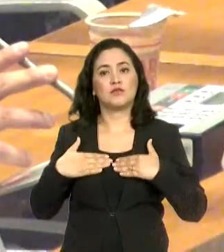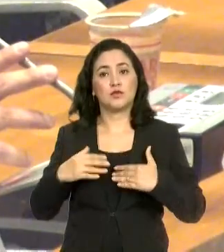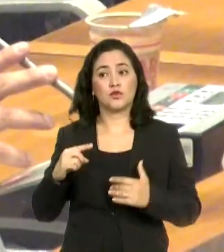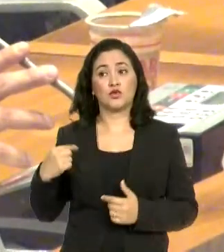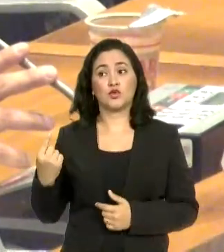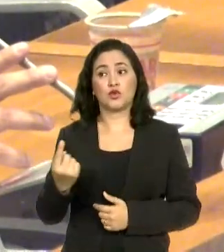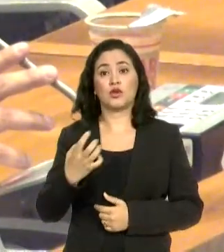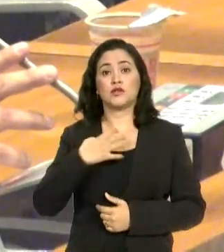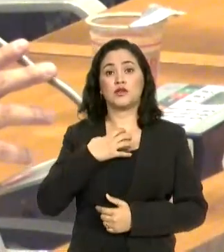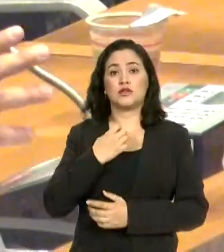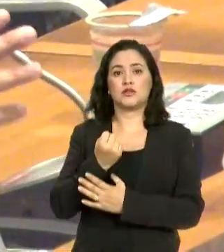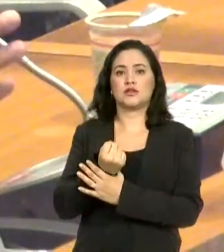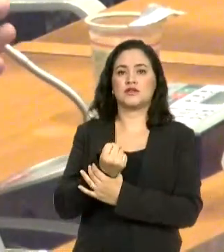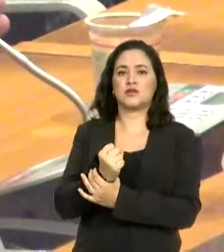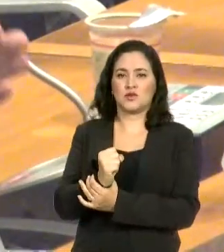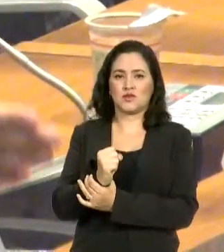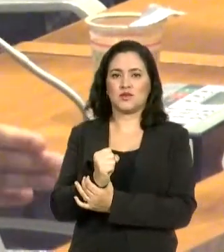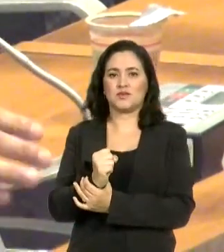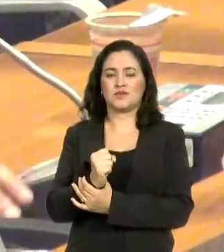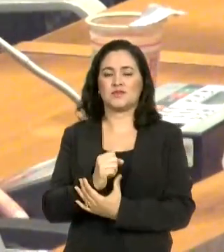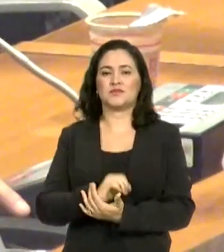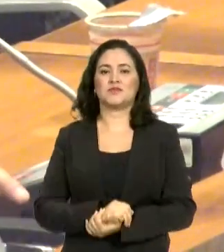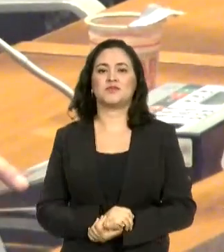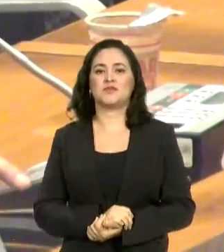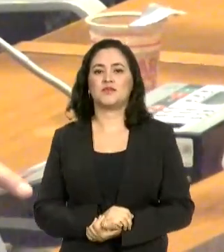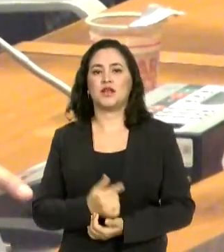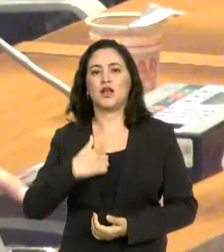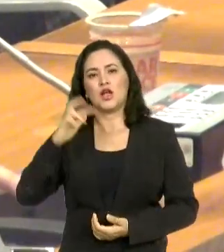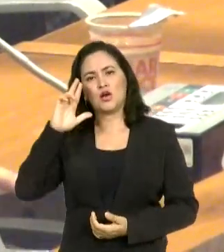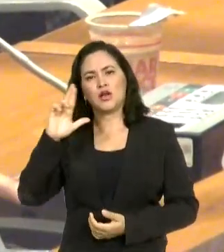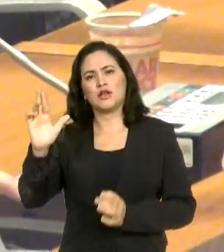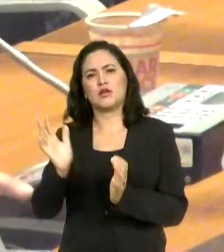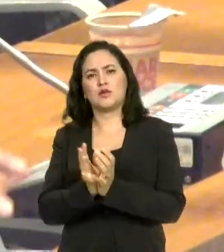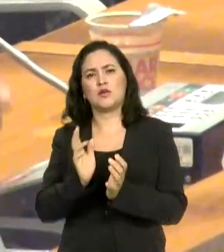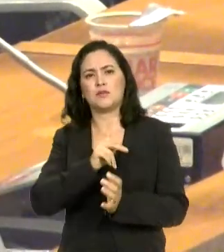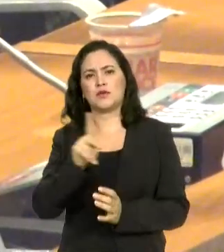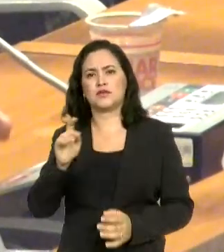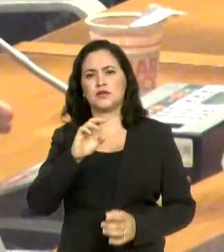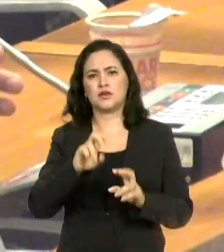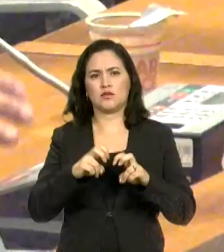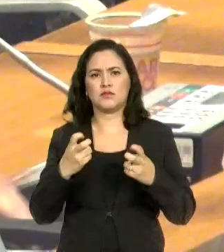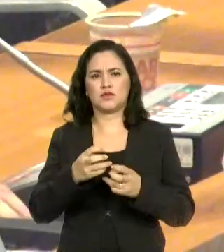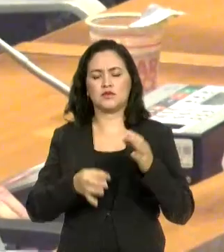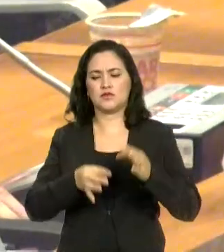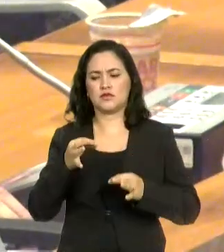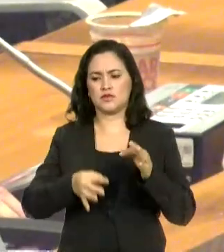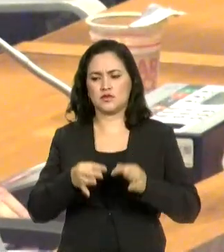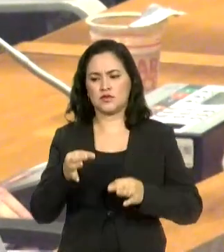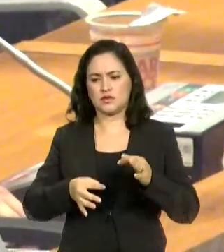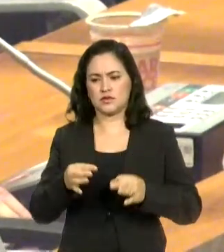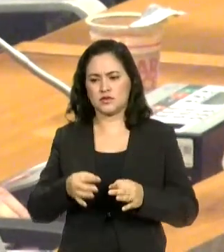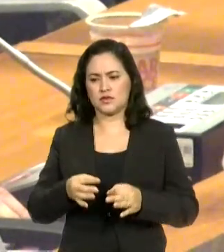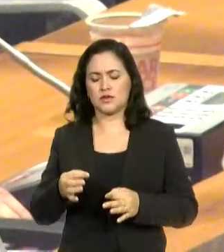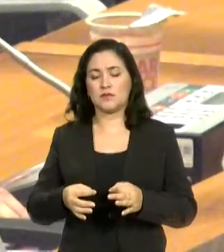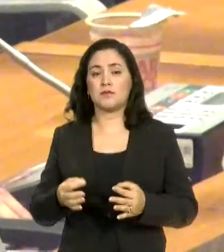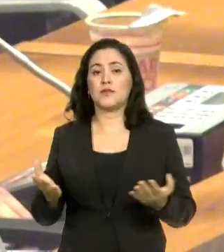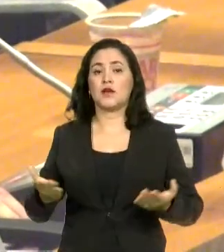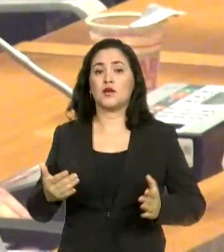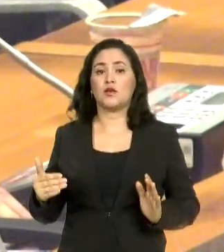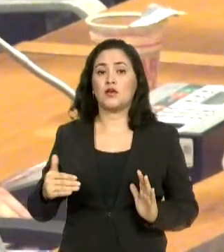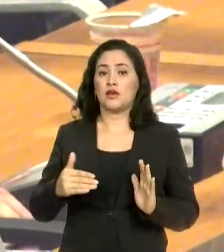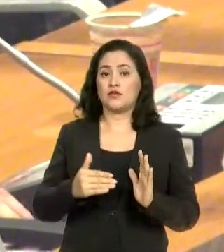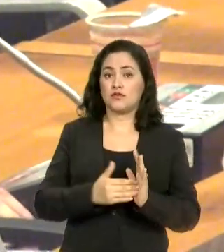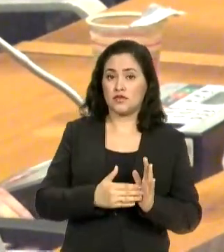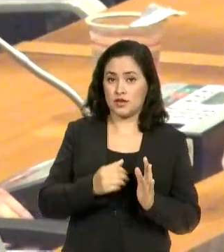segurança. Como líder do bloco, como presidente da CCJ, finaliza este mandato como presidente da Comissão de